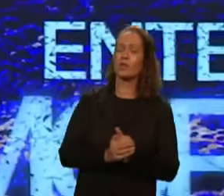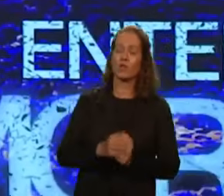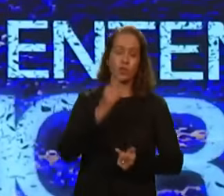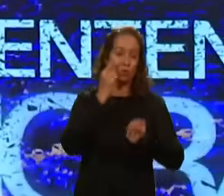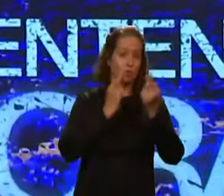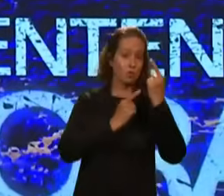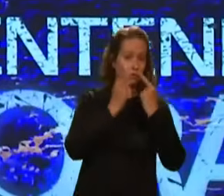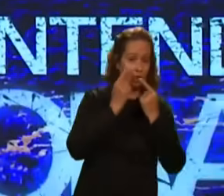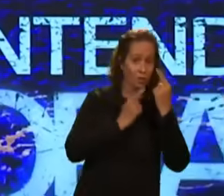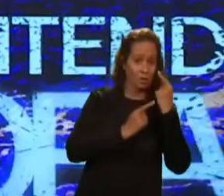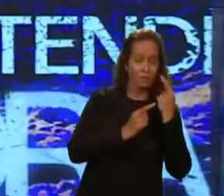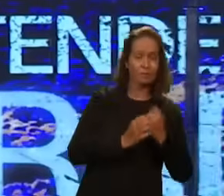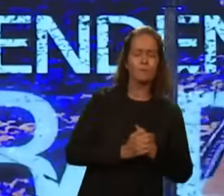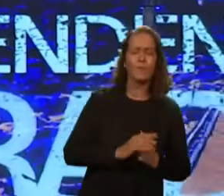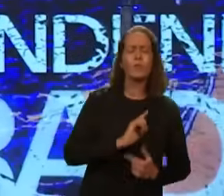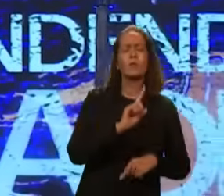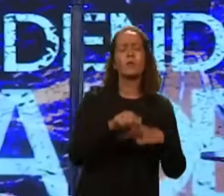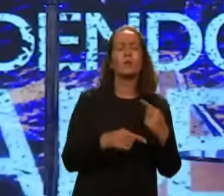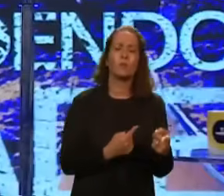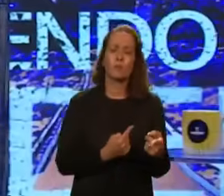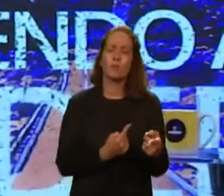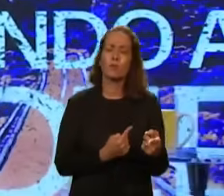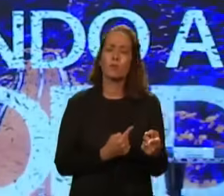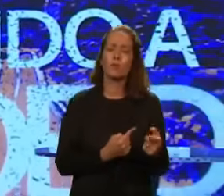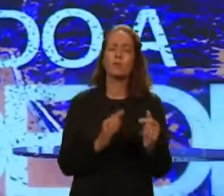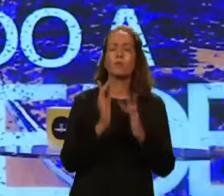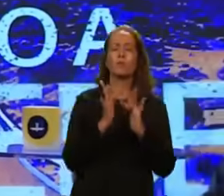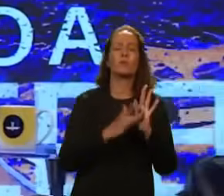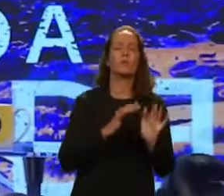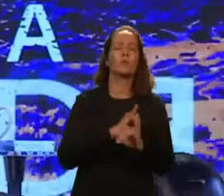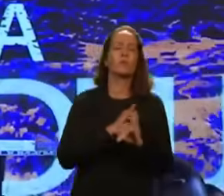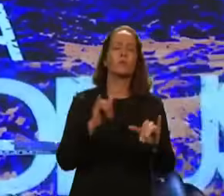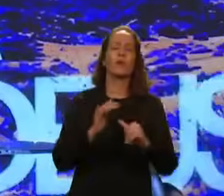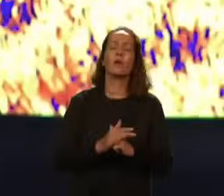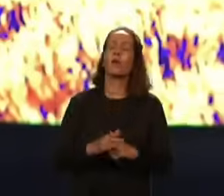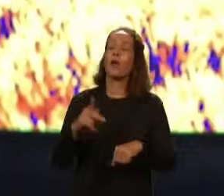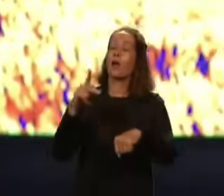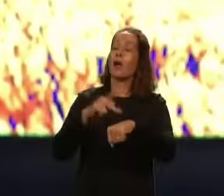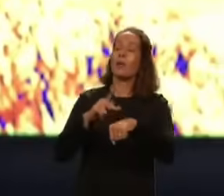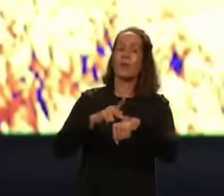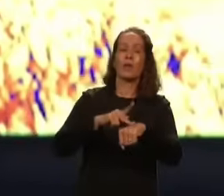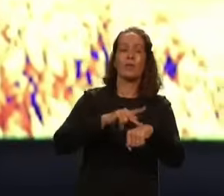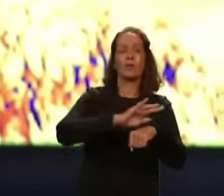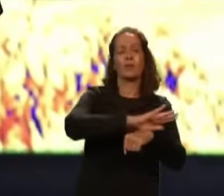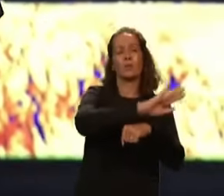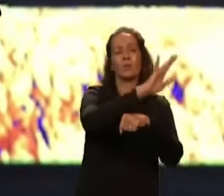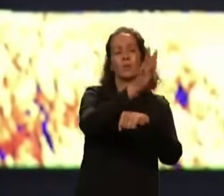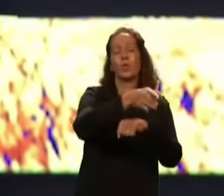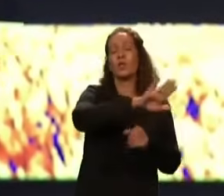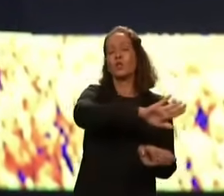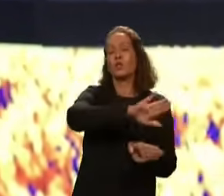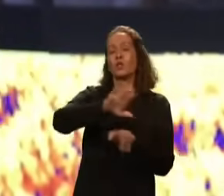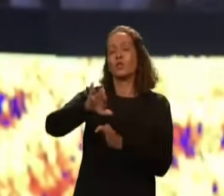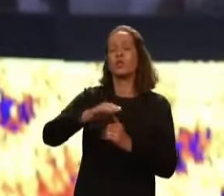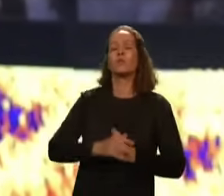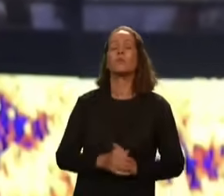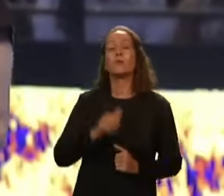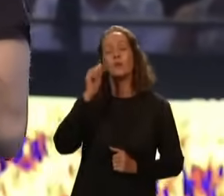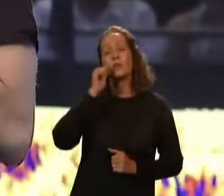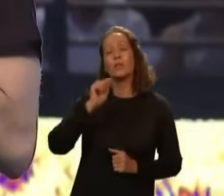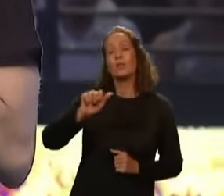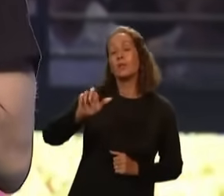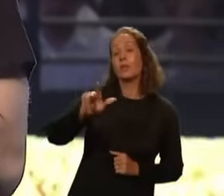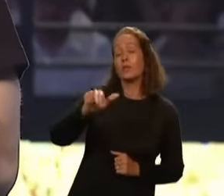chora. Depois que ele chora, ele fala: tirem a pedra. Aí a irmã dele, para